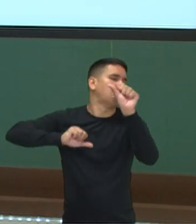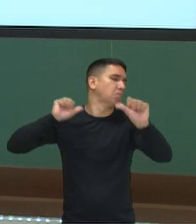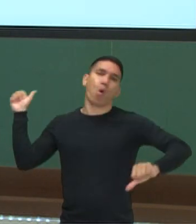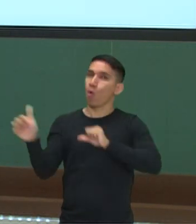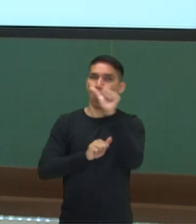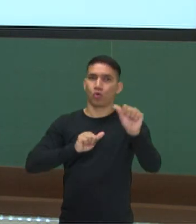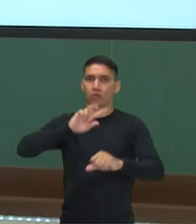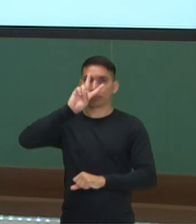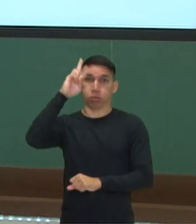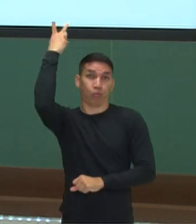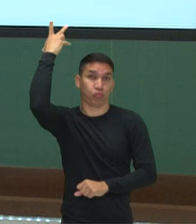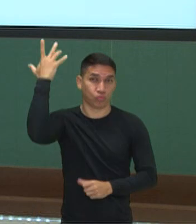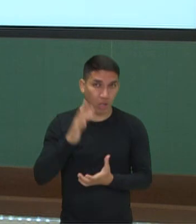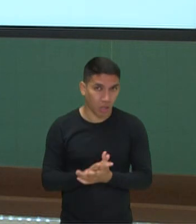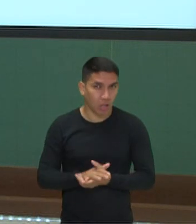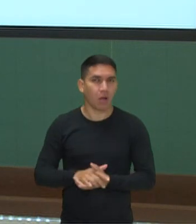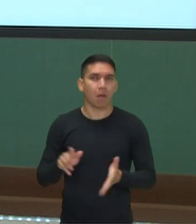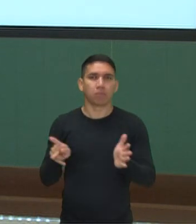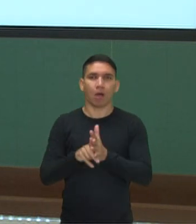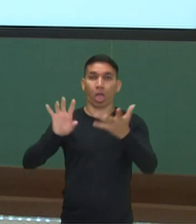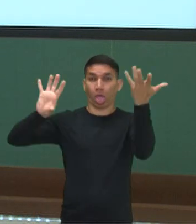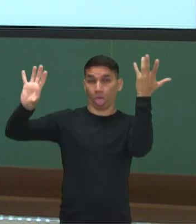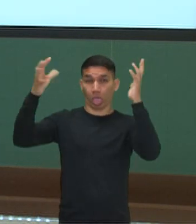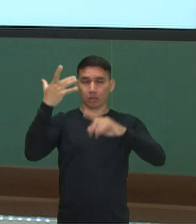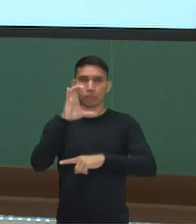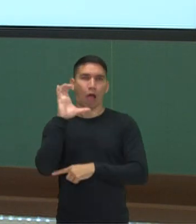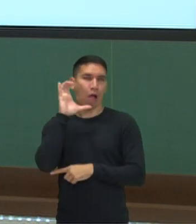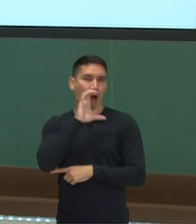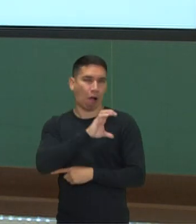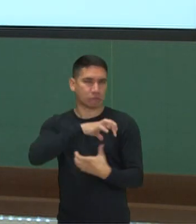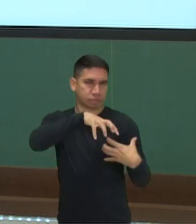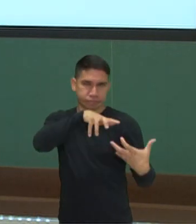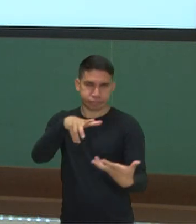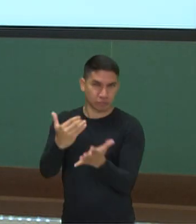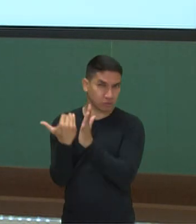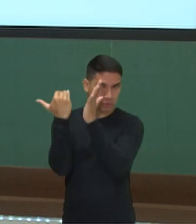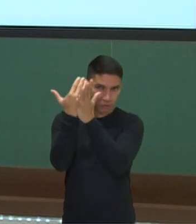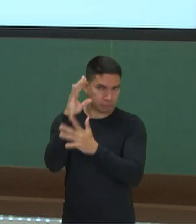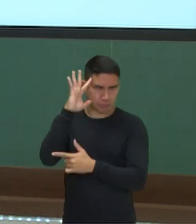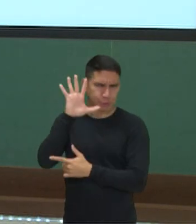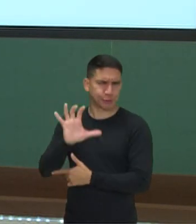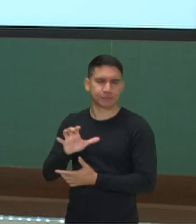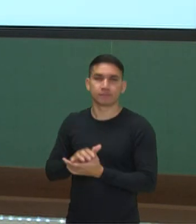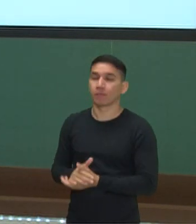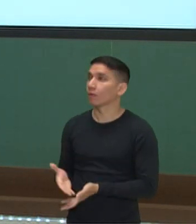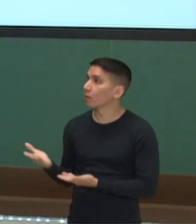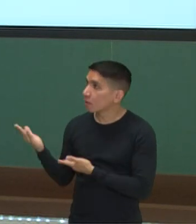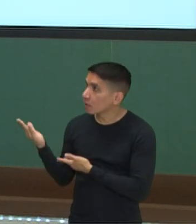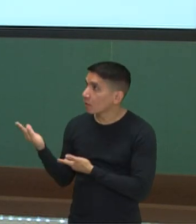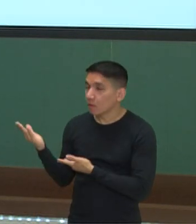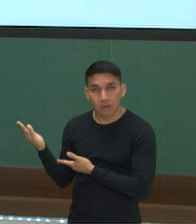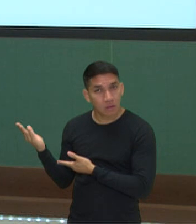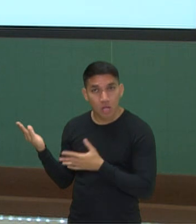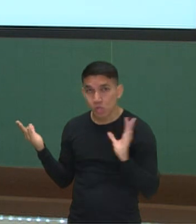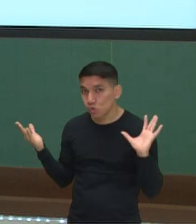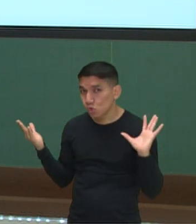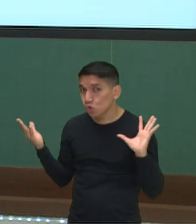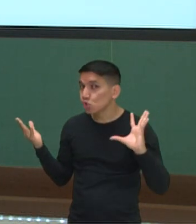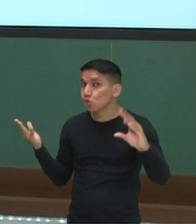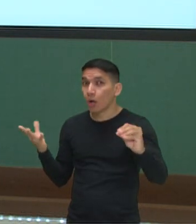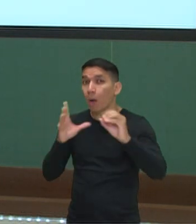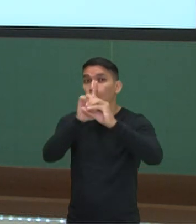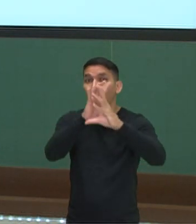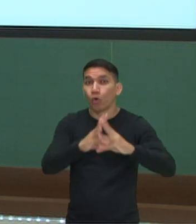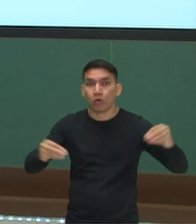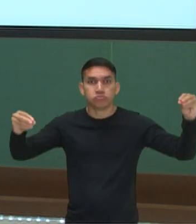ambiental drástica, né, como o fenômeno do aquecimento global intensificado, E olha o que aconteceu.